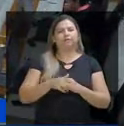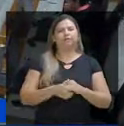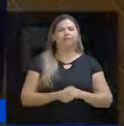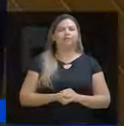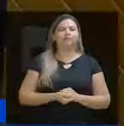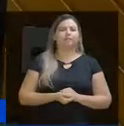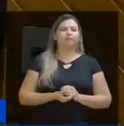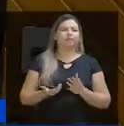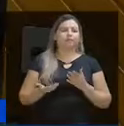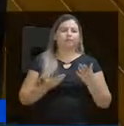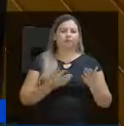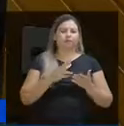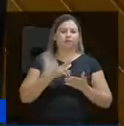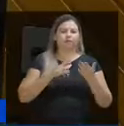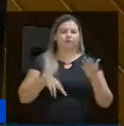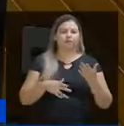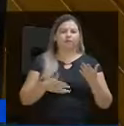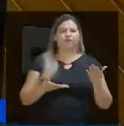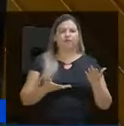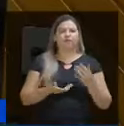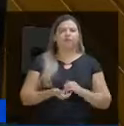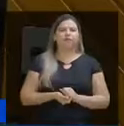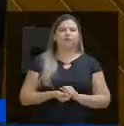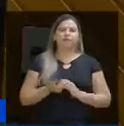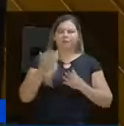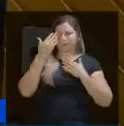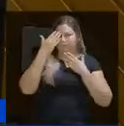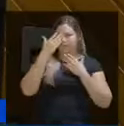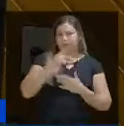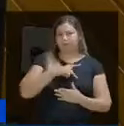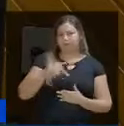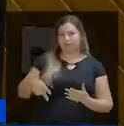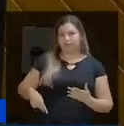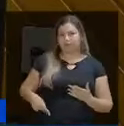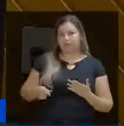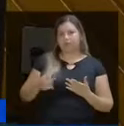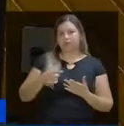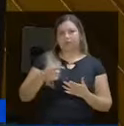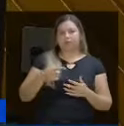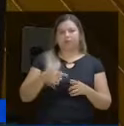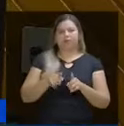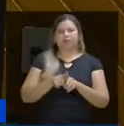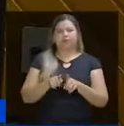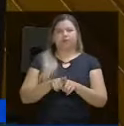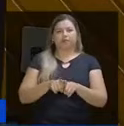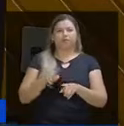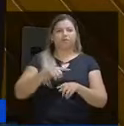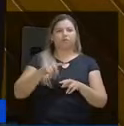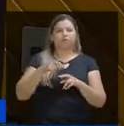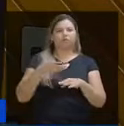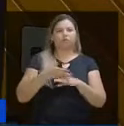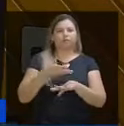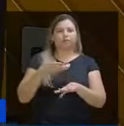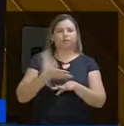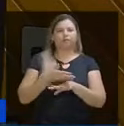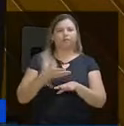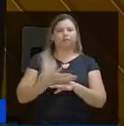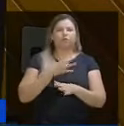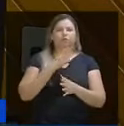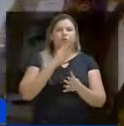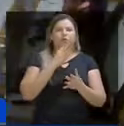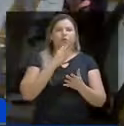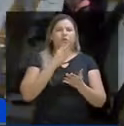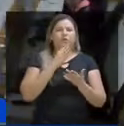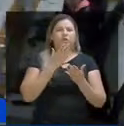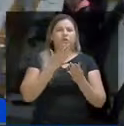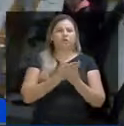Atua. Obrigado, senhor presidente. Senhor presidente, presente os pressupostos... Rivaldo Volante. Conheço do presente recurso.